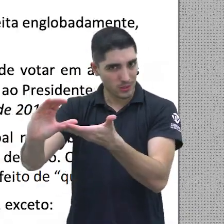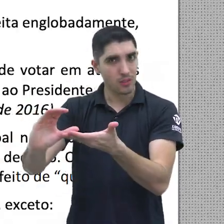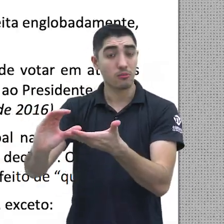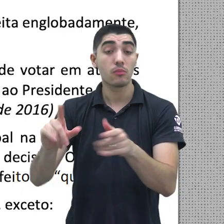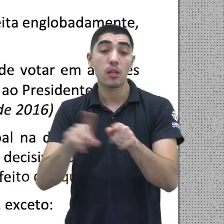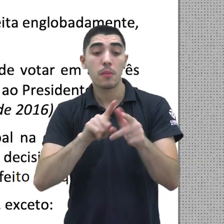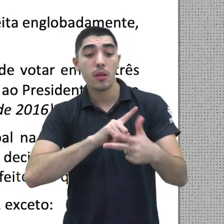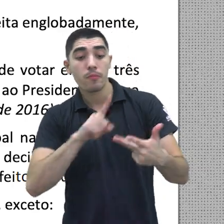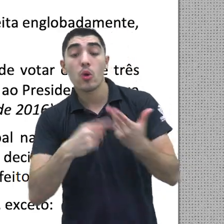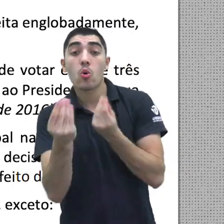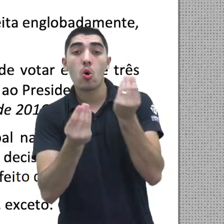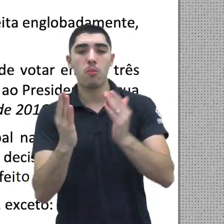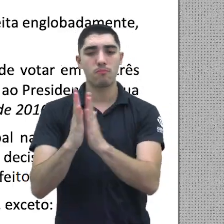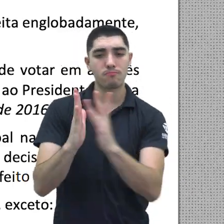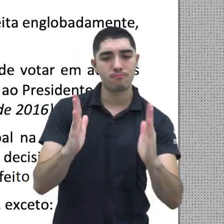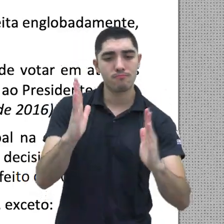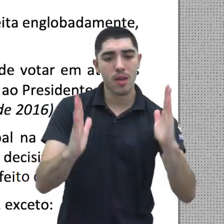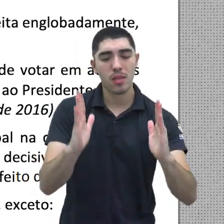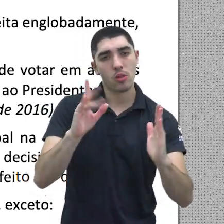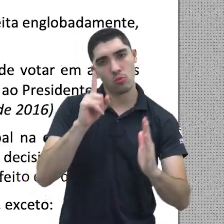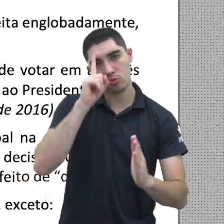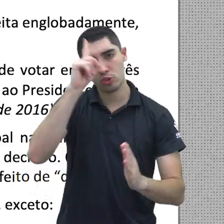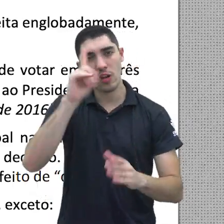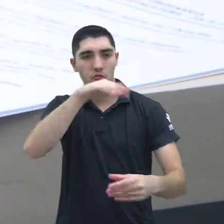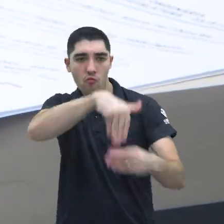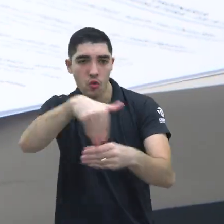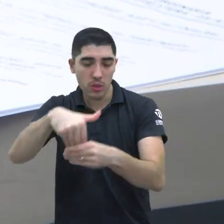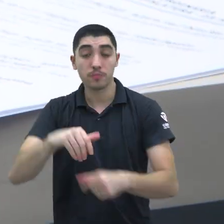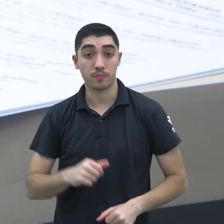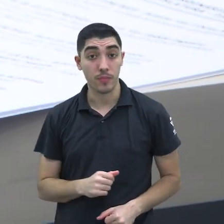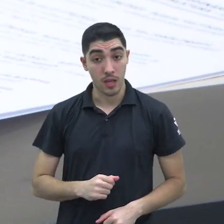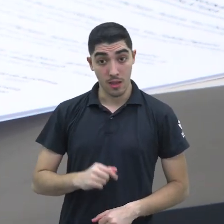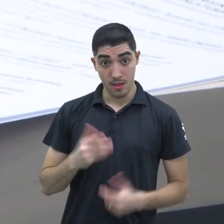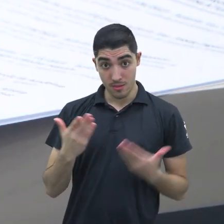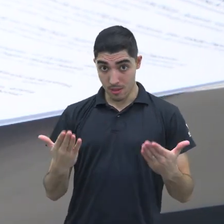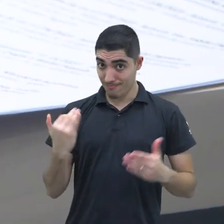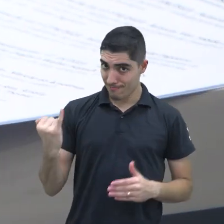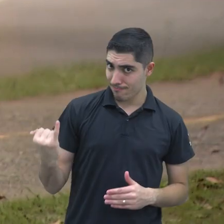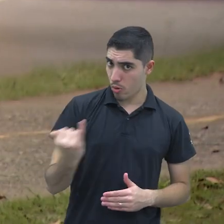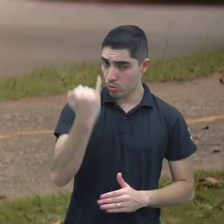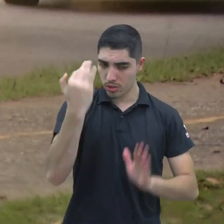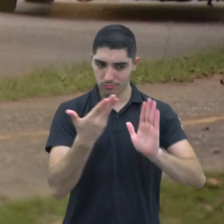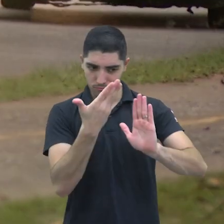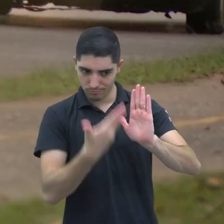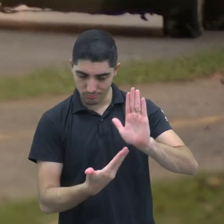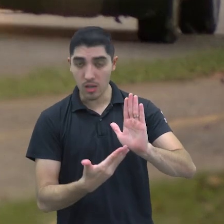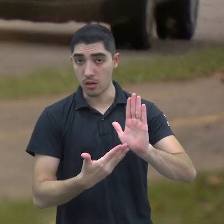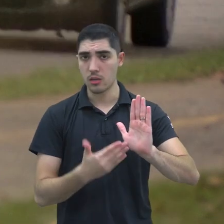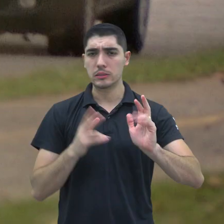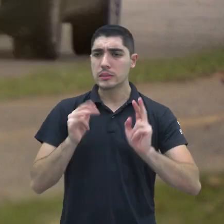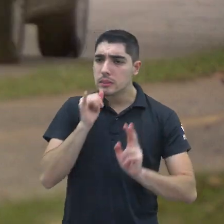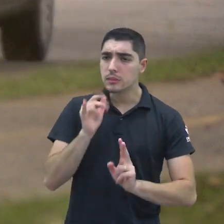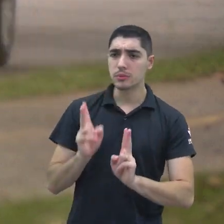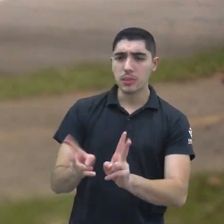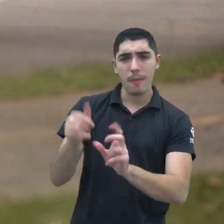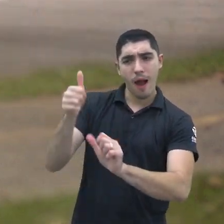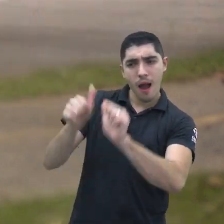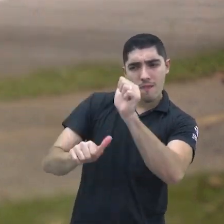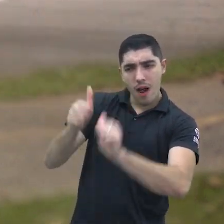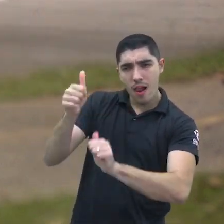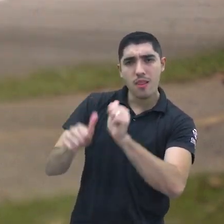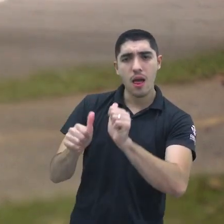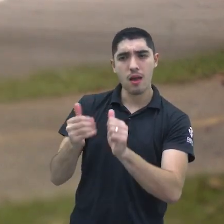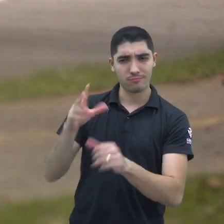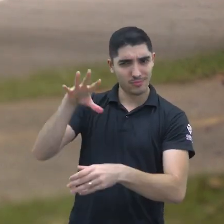mesmo como se dá o processo de votação durante as sessões. Dada a importância da matéria, a análise do orçamento